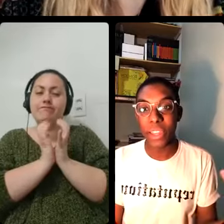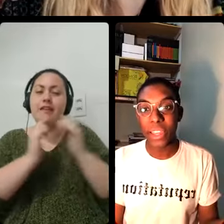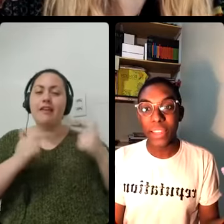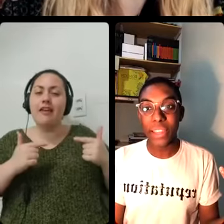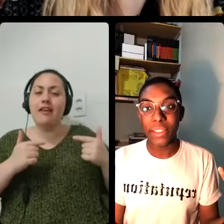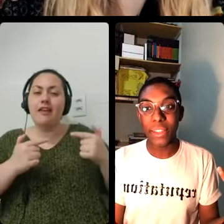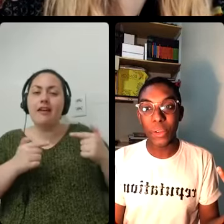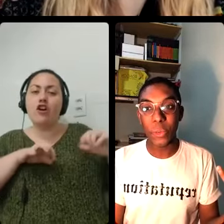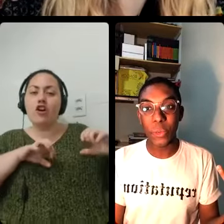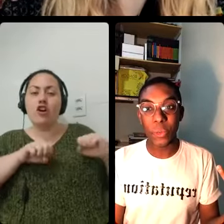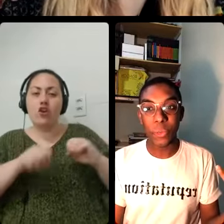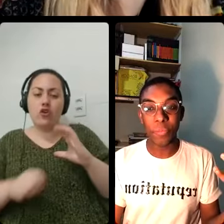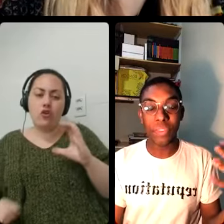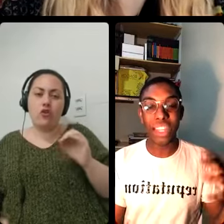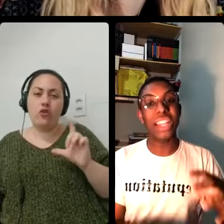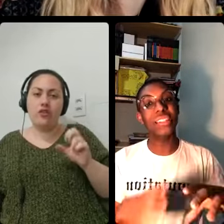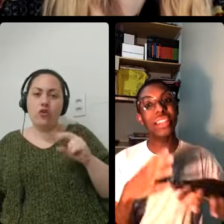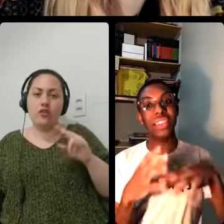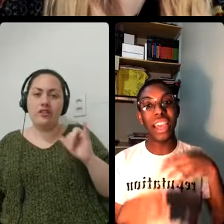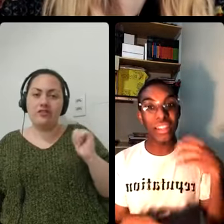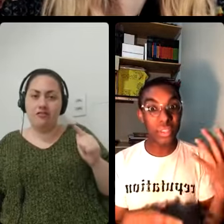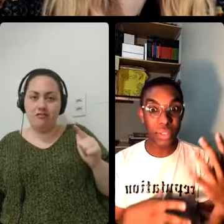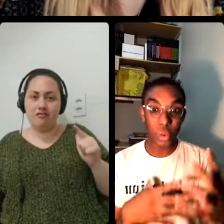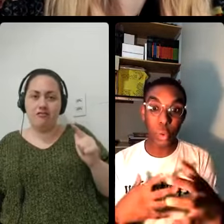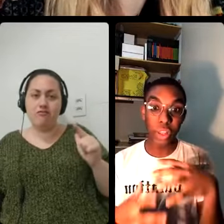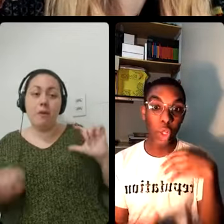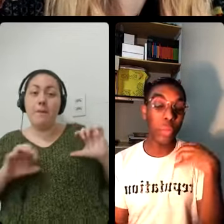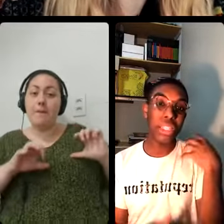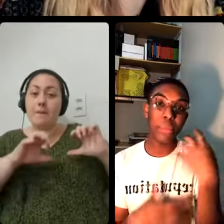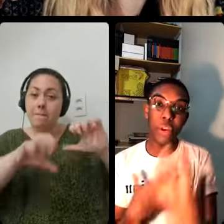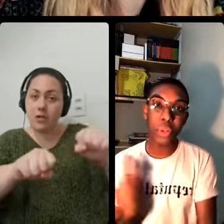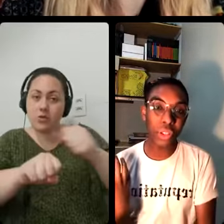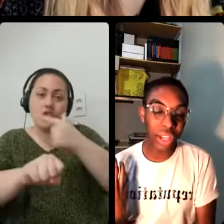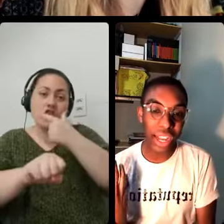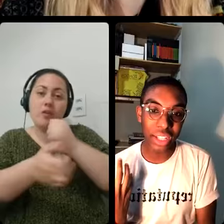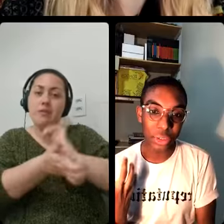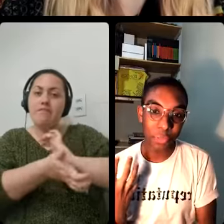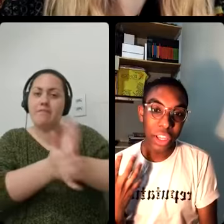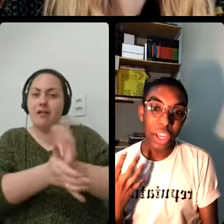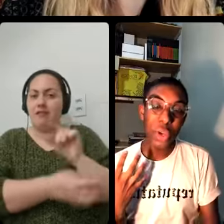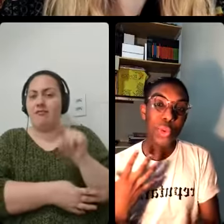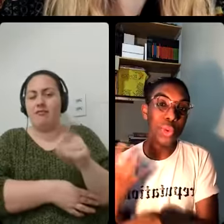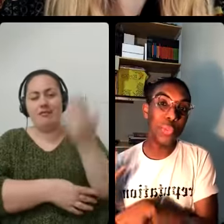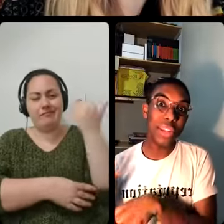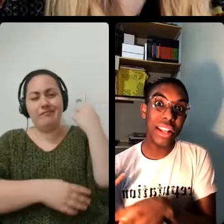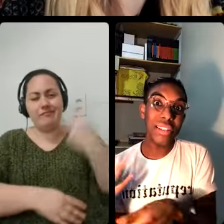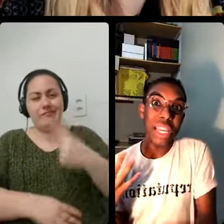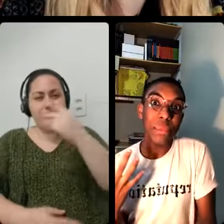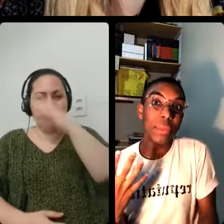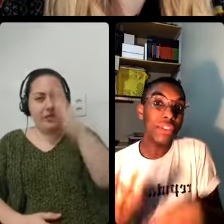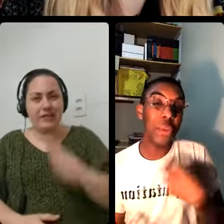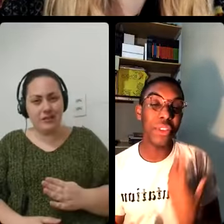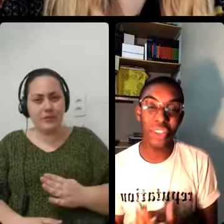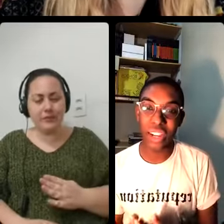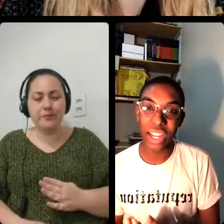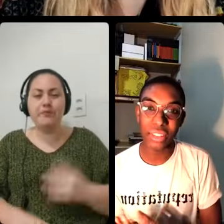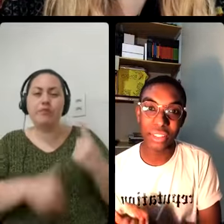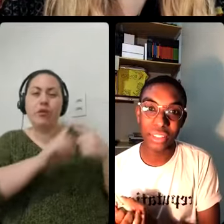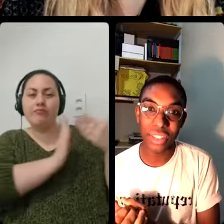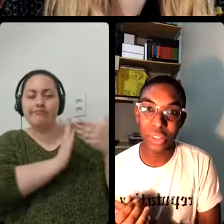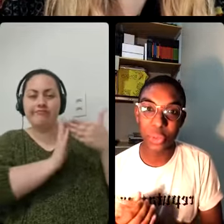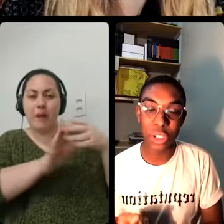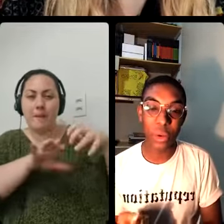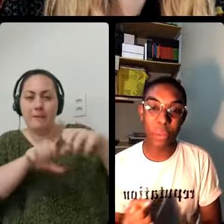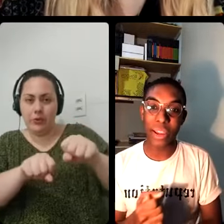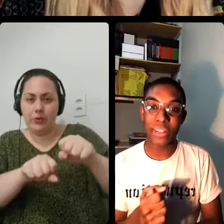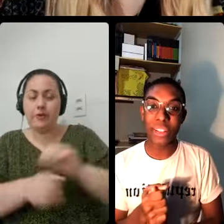Brasil. Então, o Quilombo ele sempre foi muito atacado e o Zumbi ele sempre também foi muito atacado,